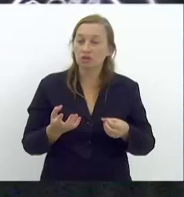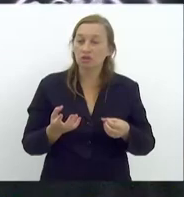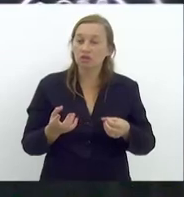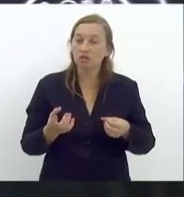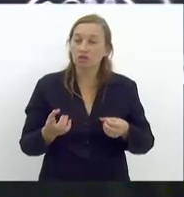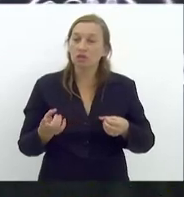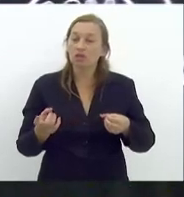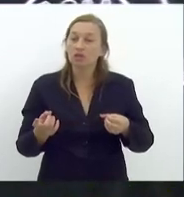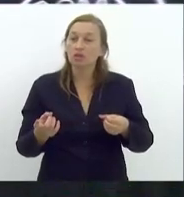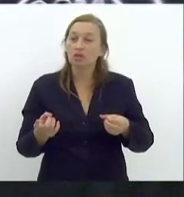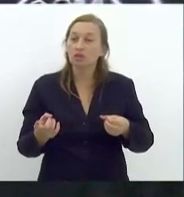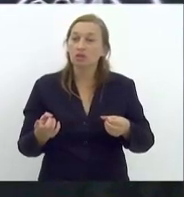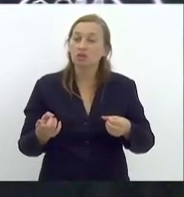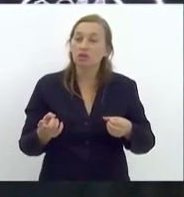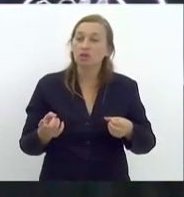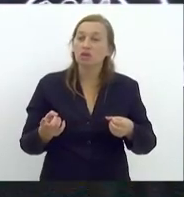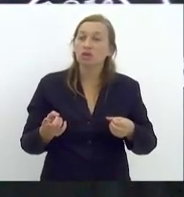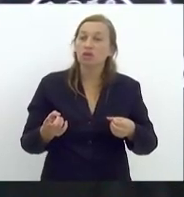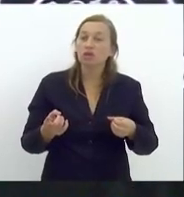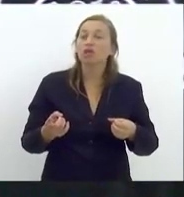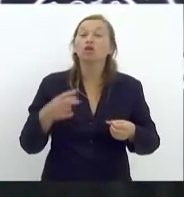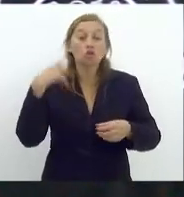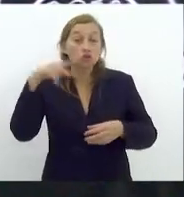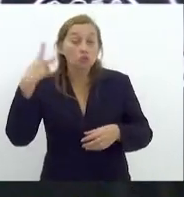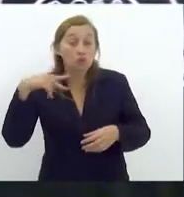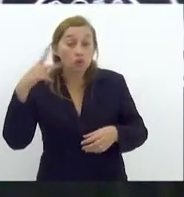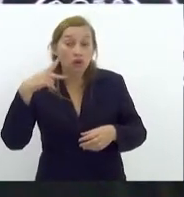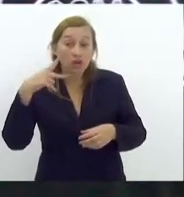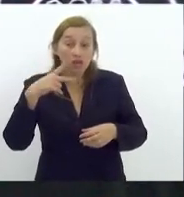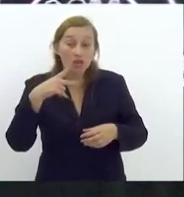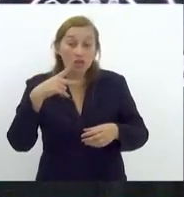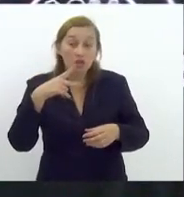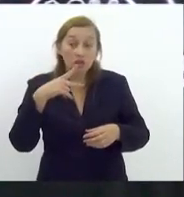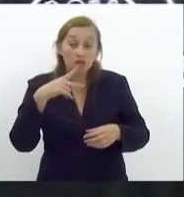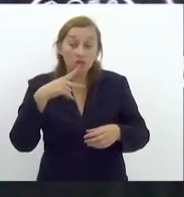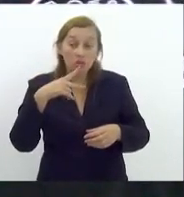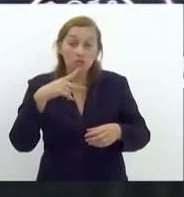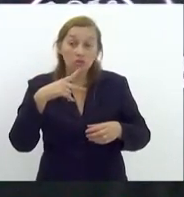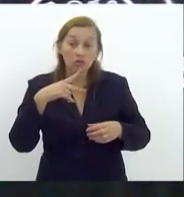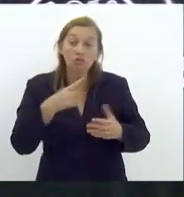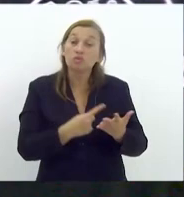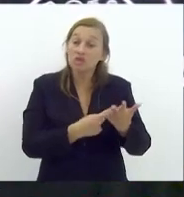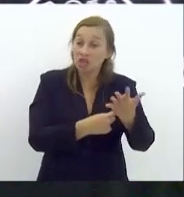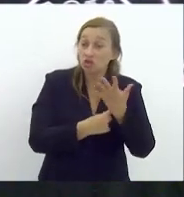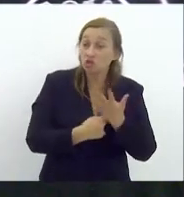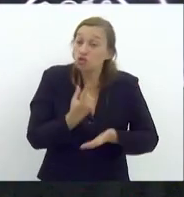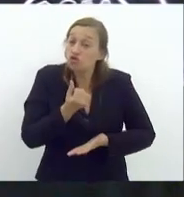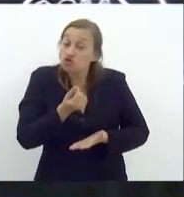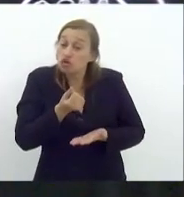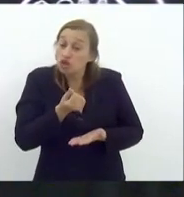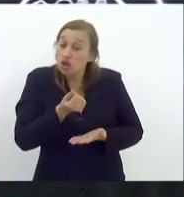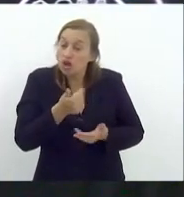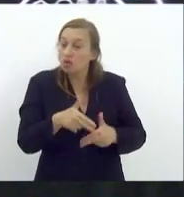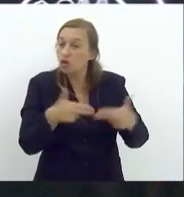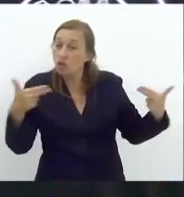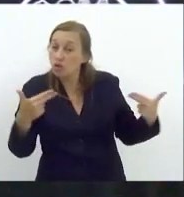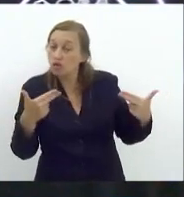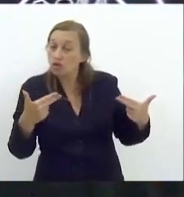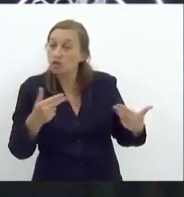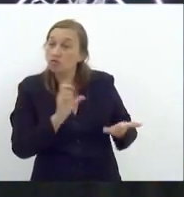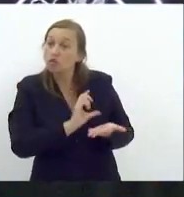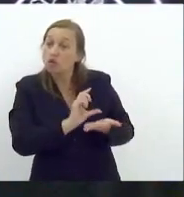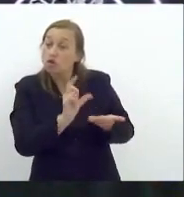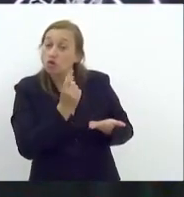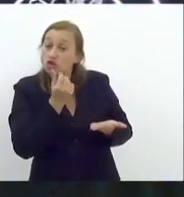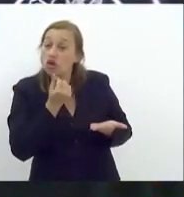caras que estão no poder estão lá porque nós colocamos eles lá e o dinheiro do hip hop que tá vindo agora nesse momento tem que ser um dinheiro constante permanente